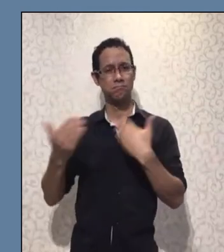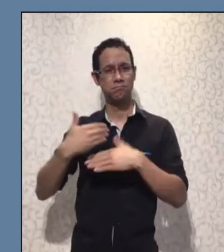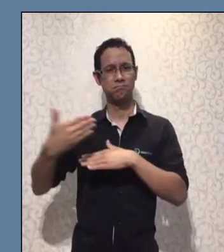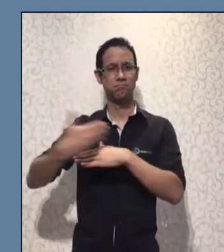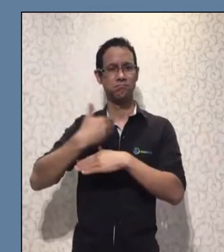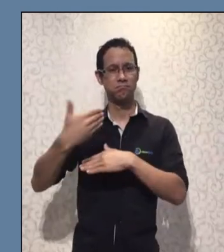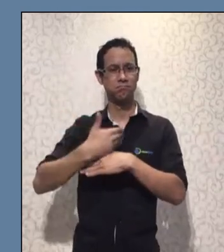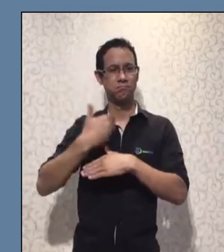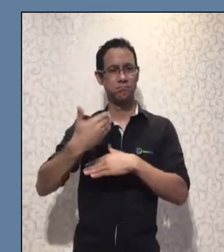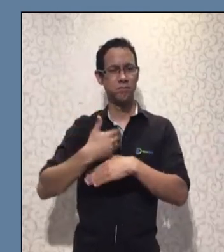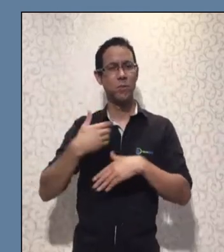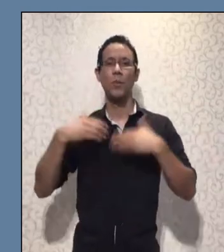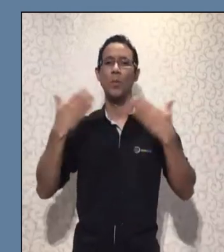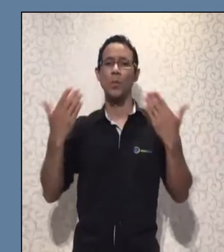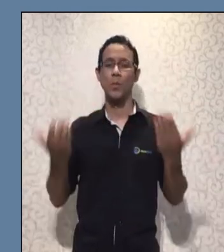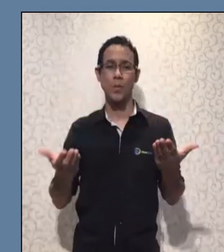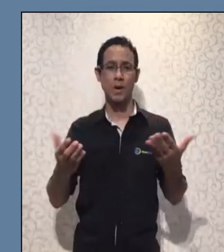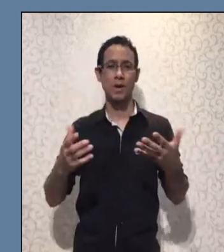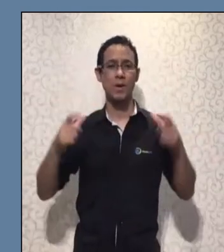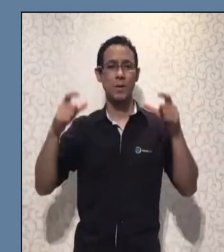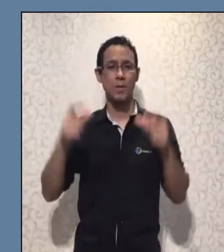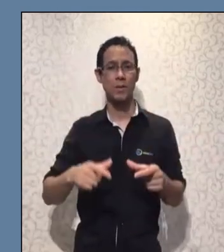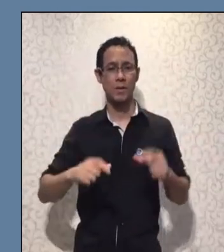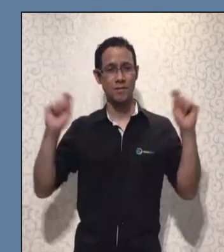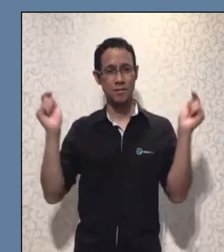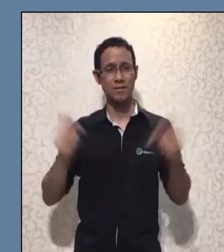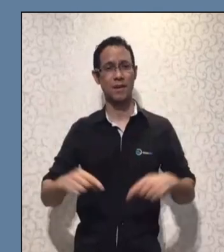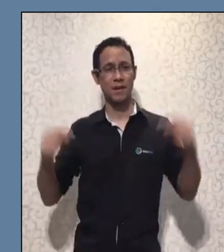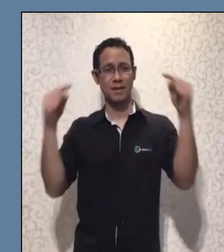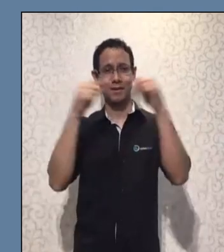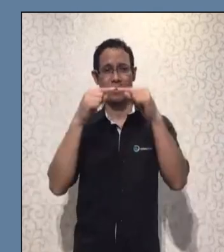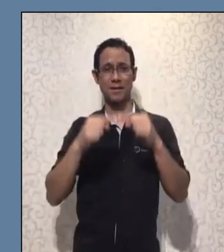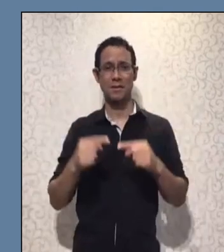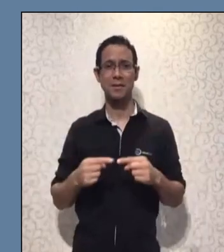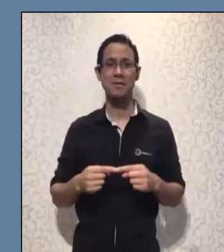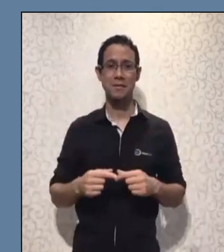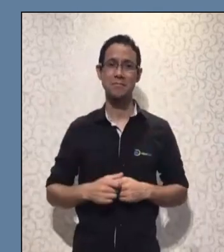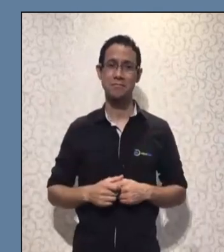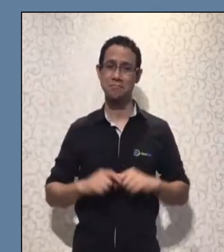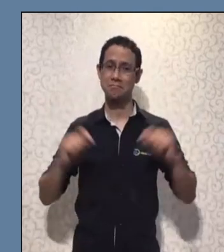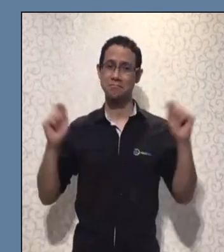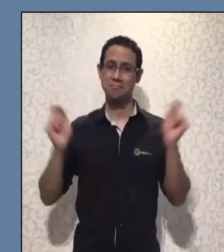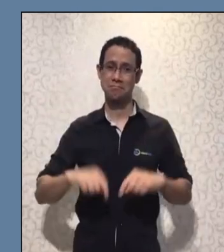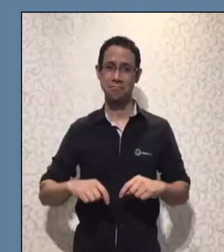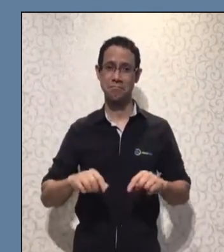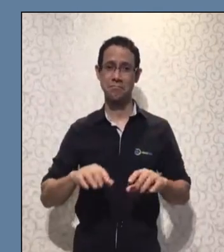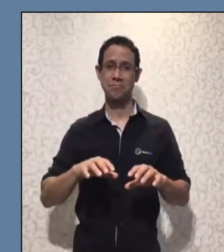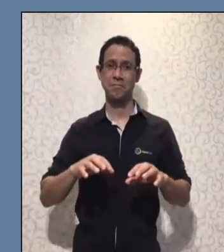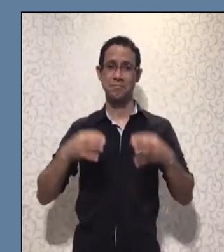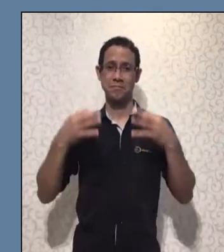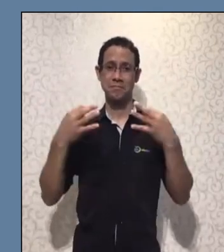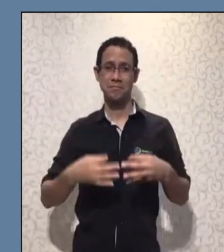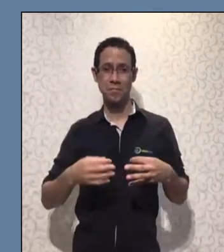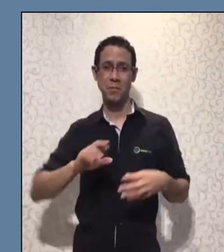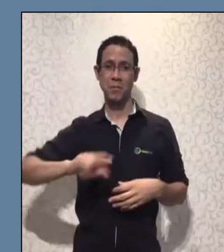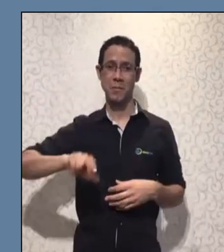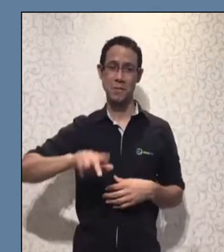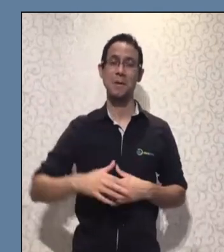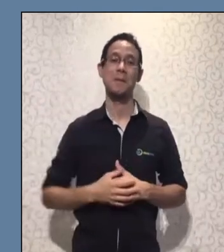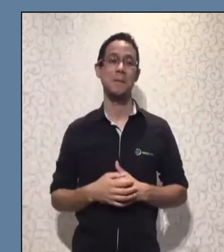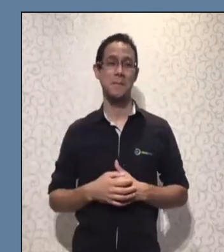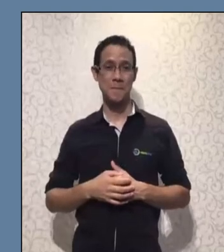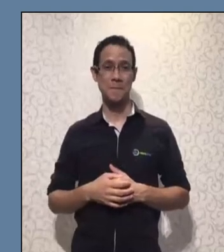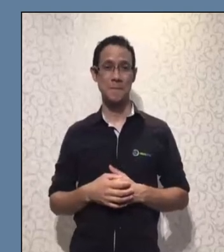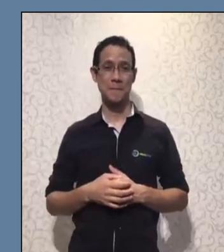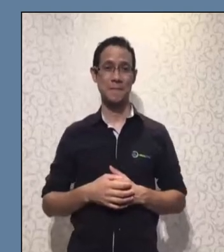um grande território para questões educativas, sejam formais ou não formais. Se me permite, Solange,